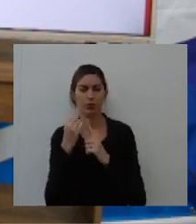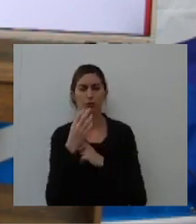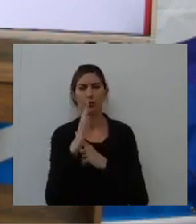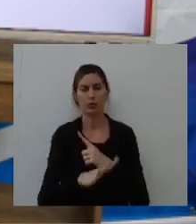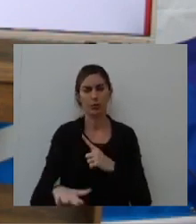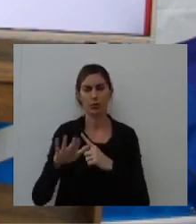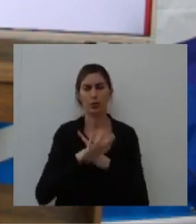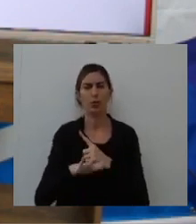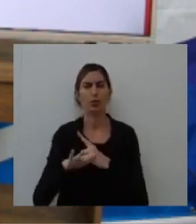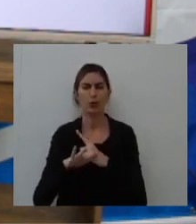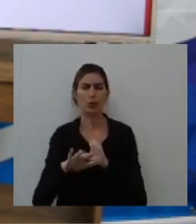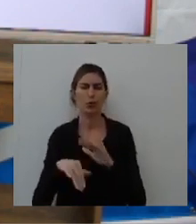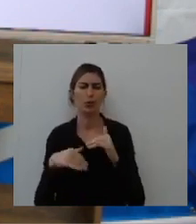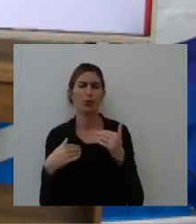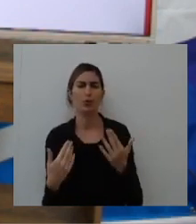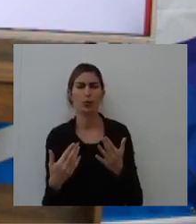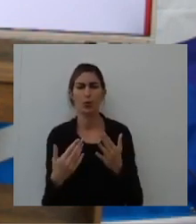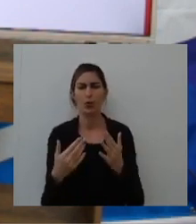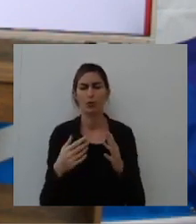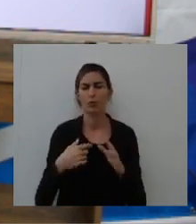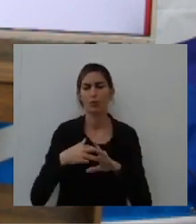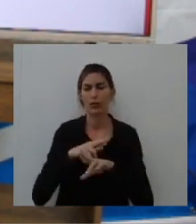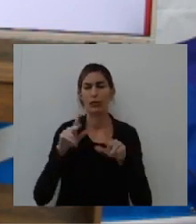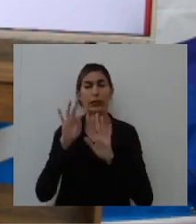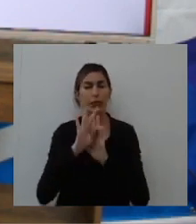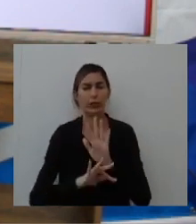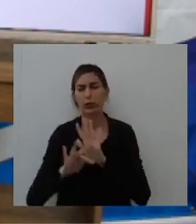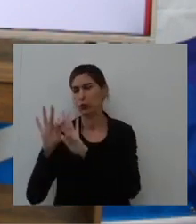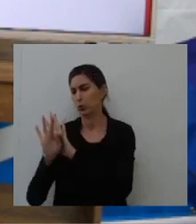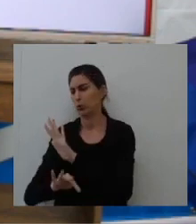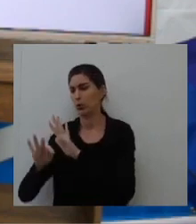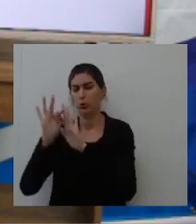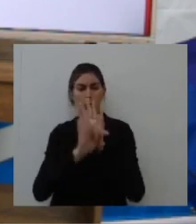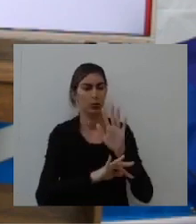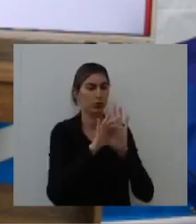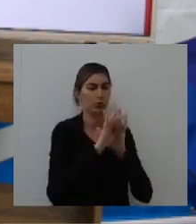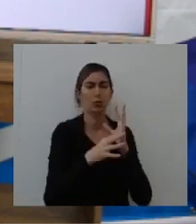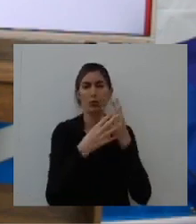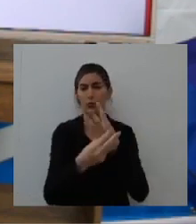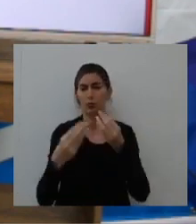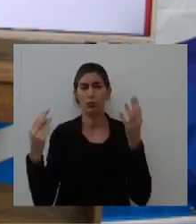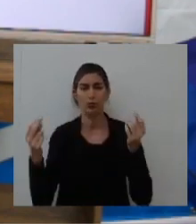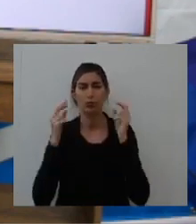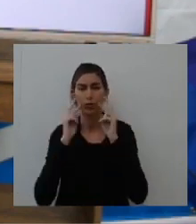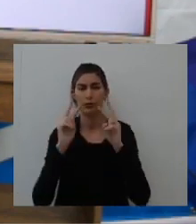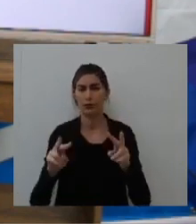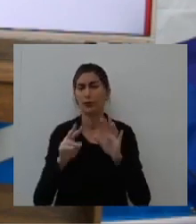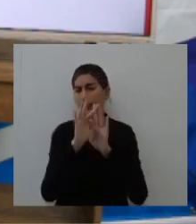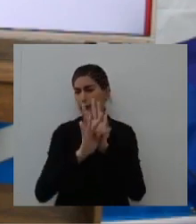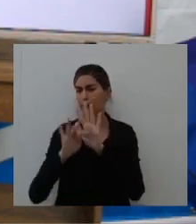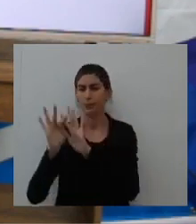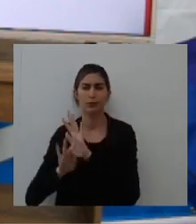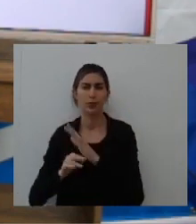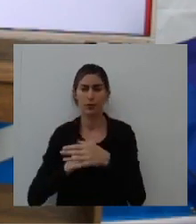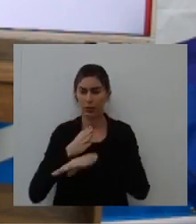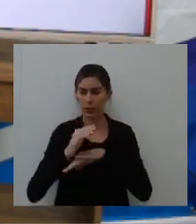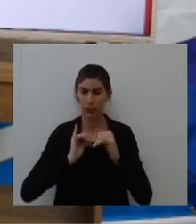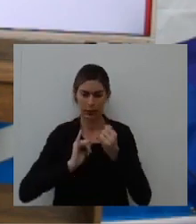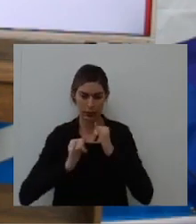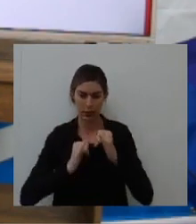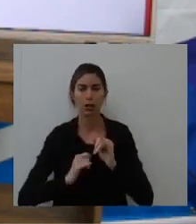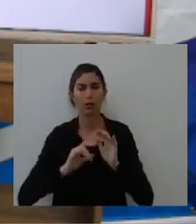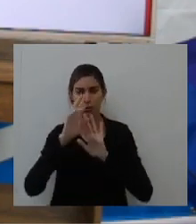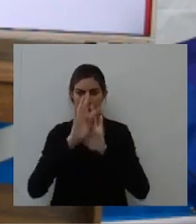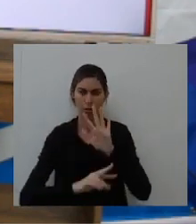sociedade na qual a gente é rodeado de texto o tempo inteiro. O tempo inteiro. Você entra na internet,